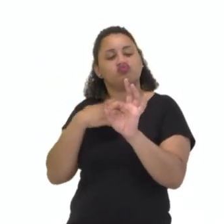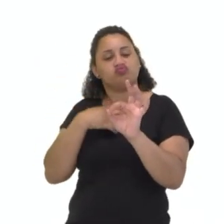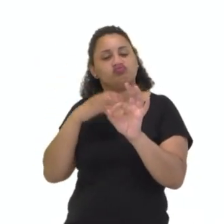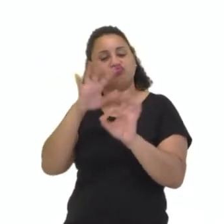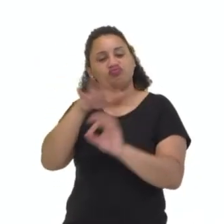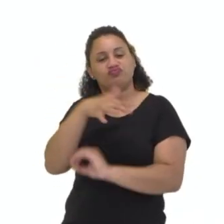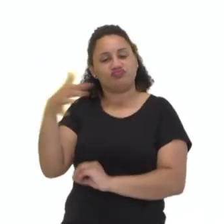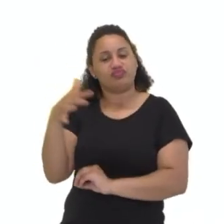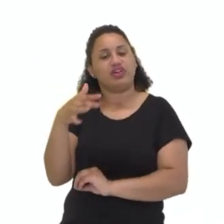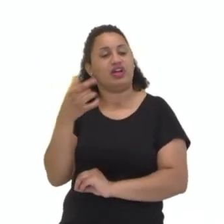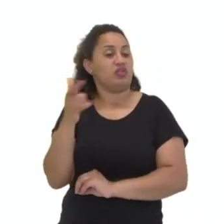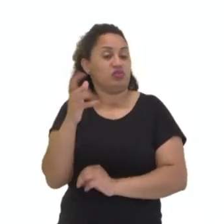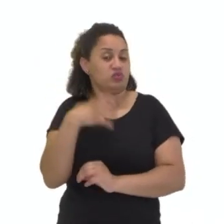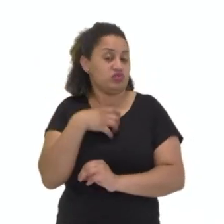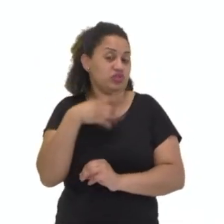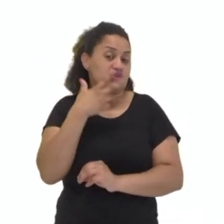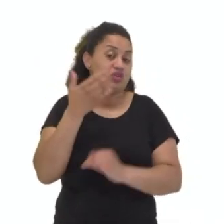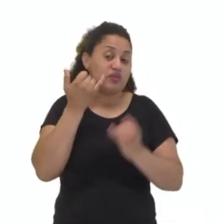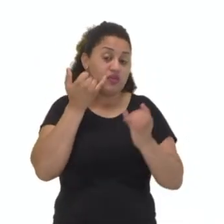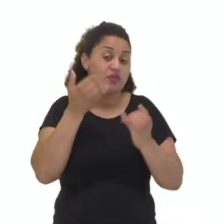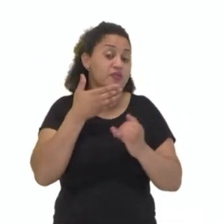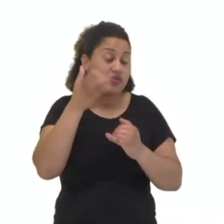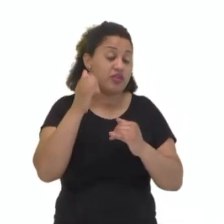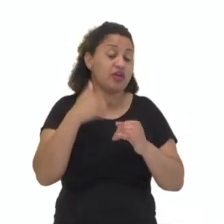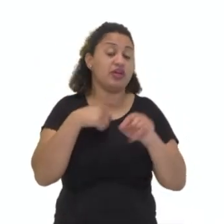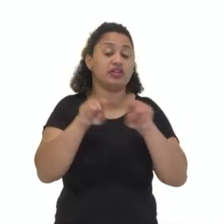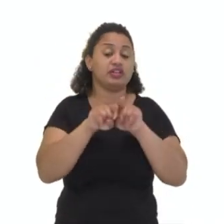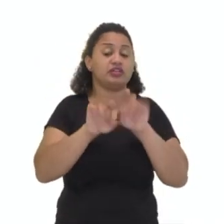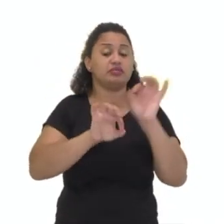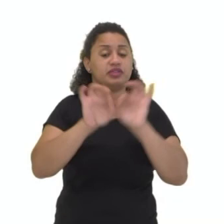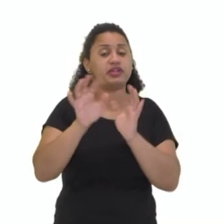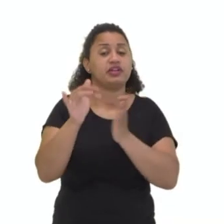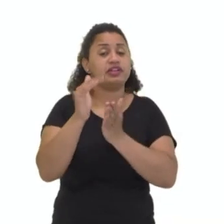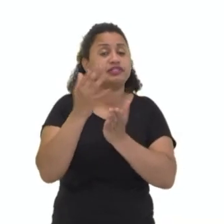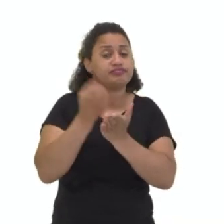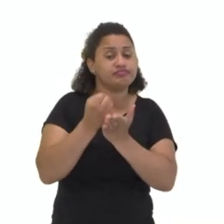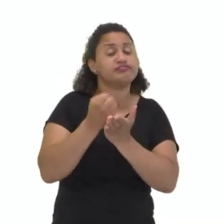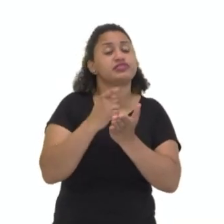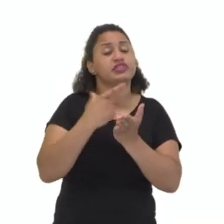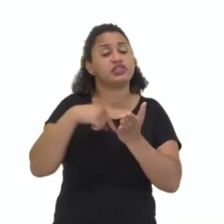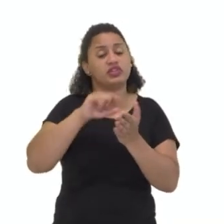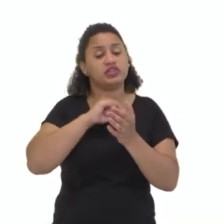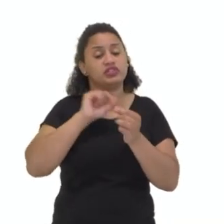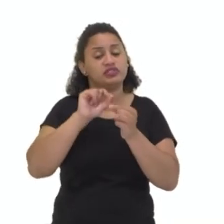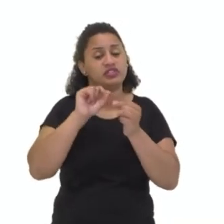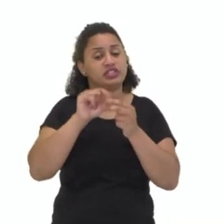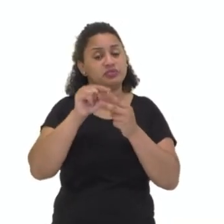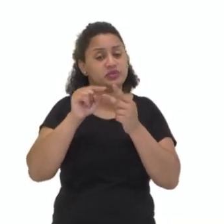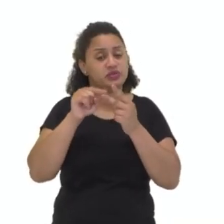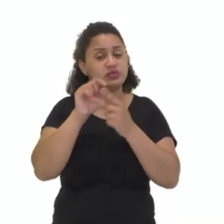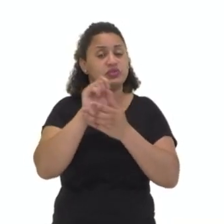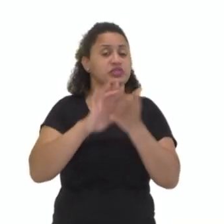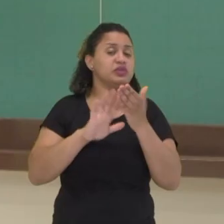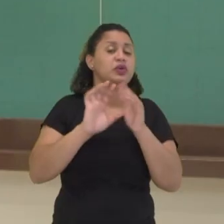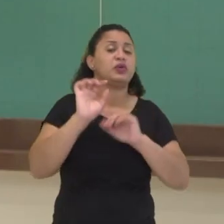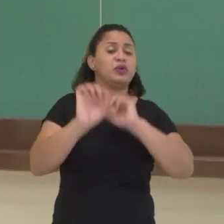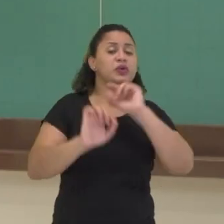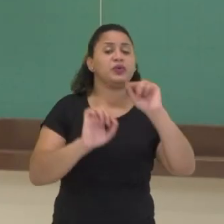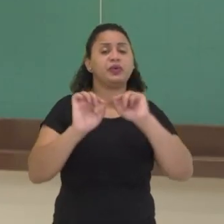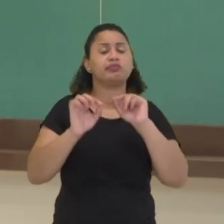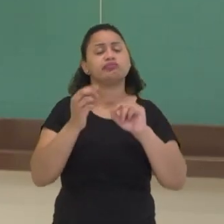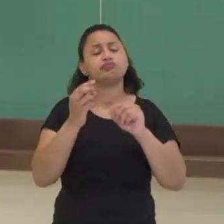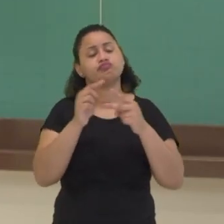tabela, vai tirar os dados que o problema nos deu. A gente fez 2 exercícios que nos mostrou